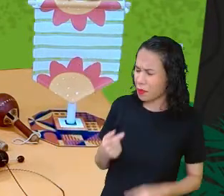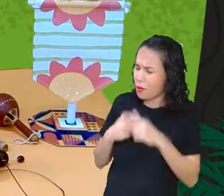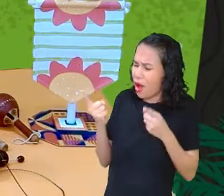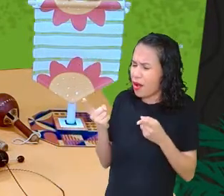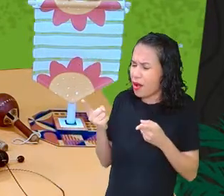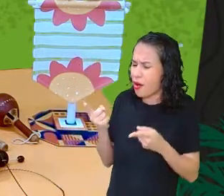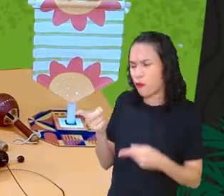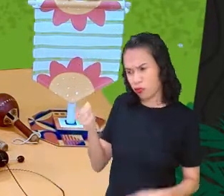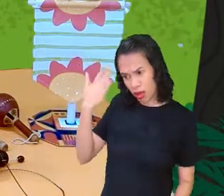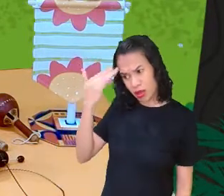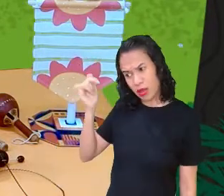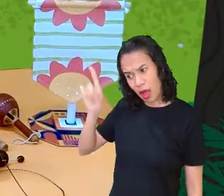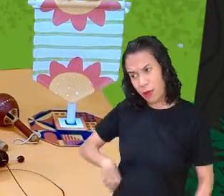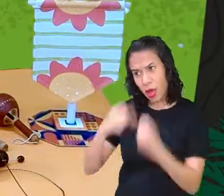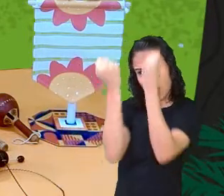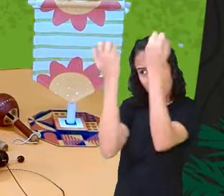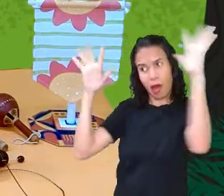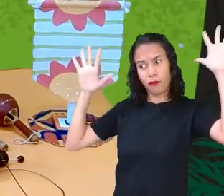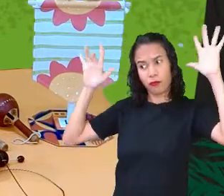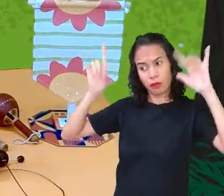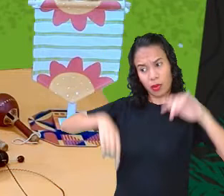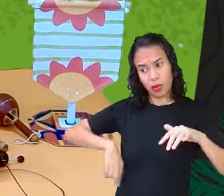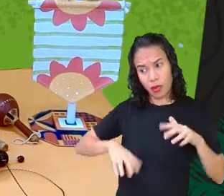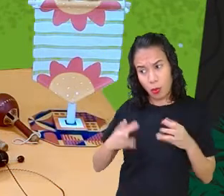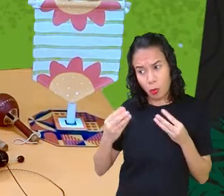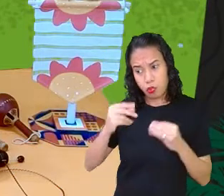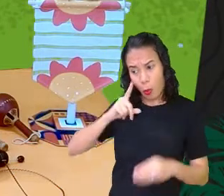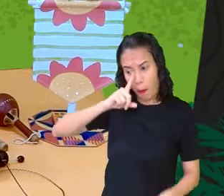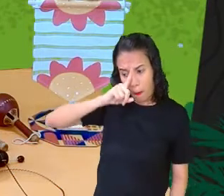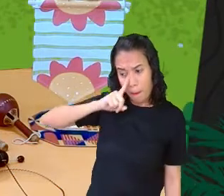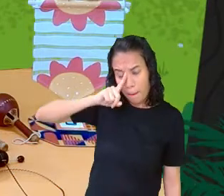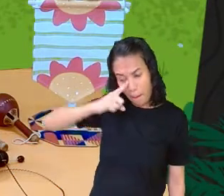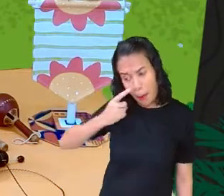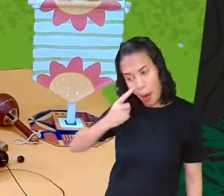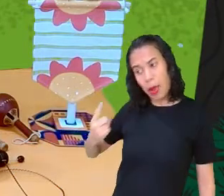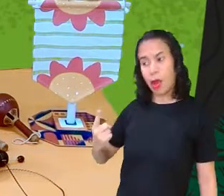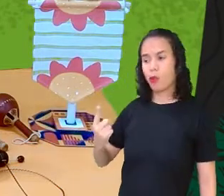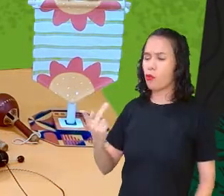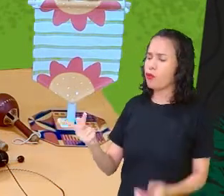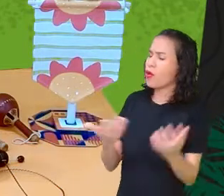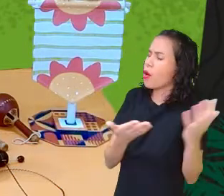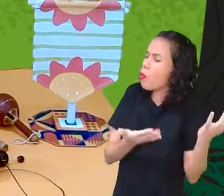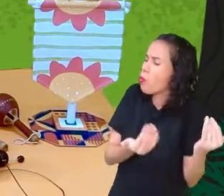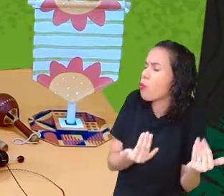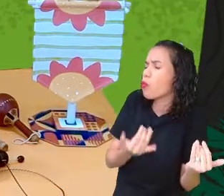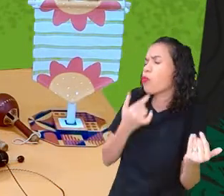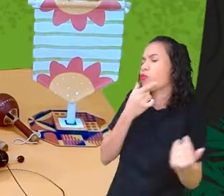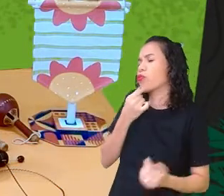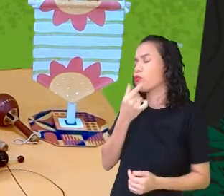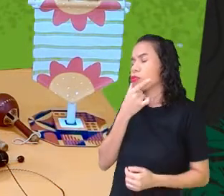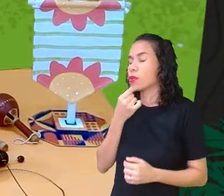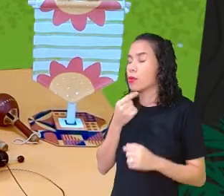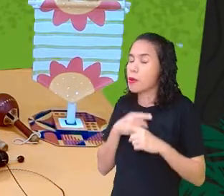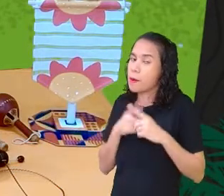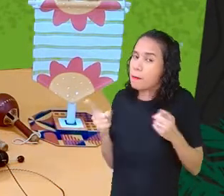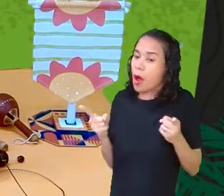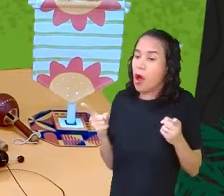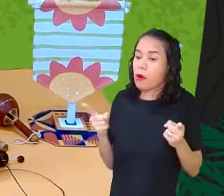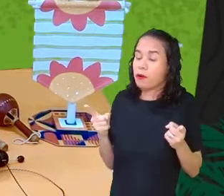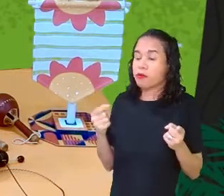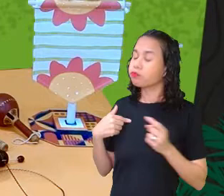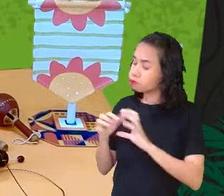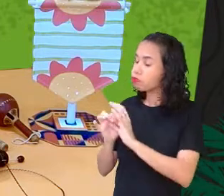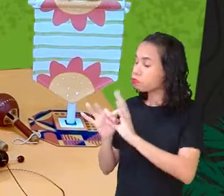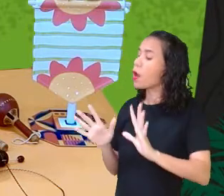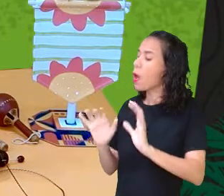disse, você sabe que essa floresta guarda muitos perigos, você é tão jovem, mas eu